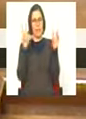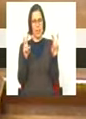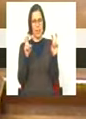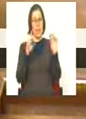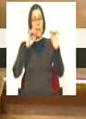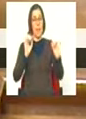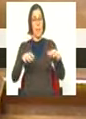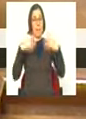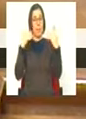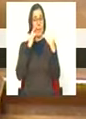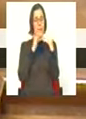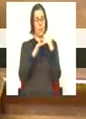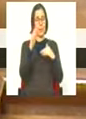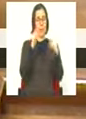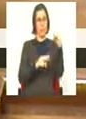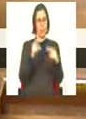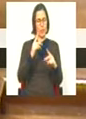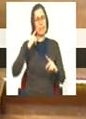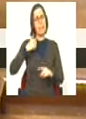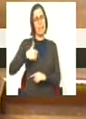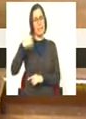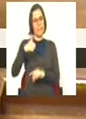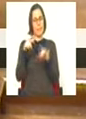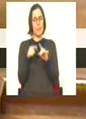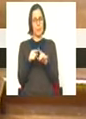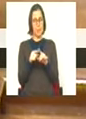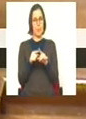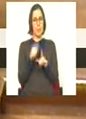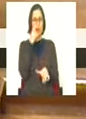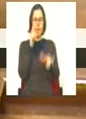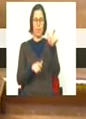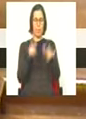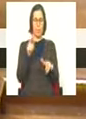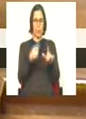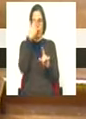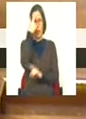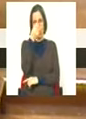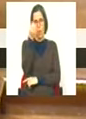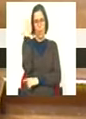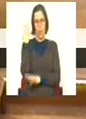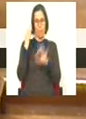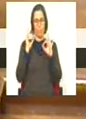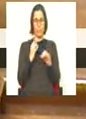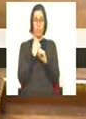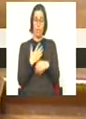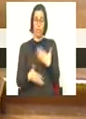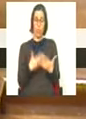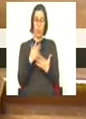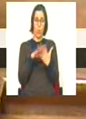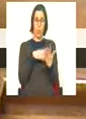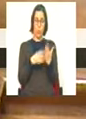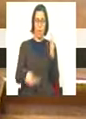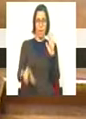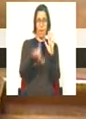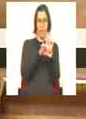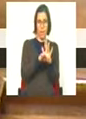o princípio da estabilidade fiscal é fundamental para os cidadãos compreenderem o funcionamento do quadro